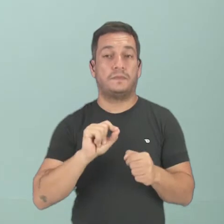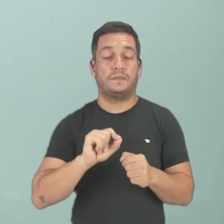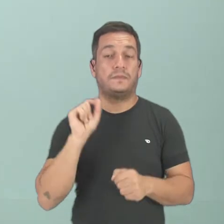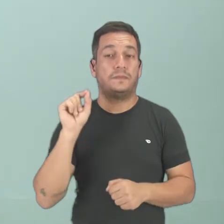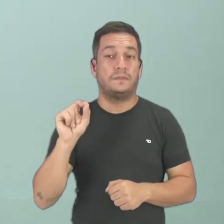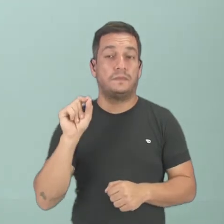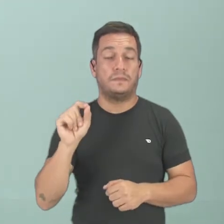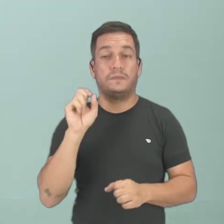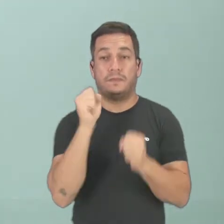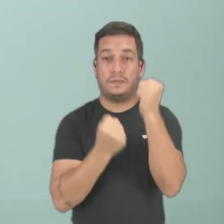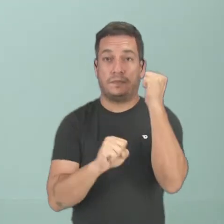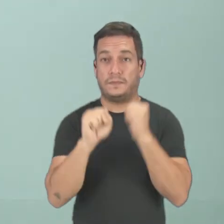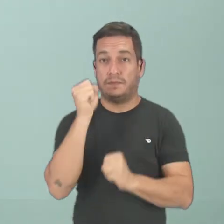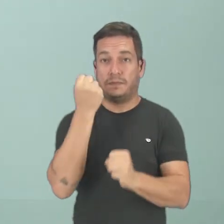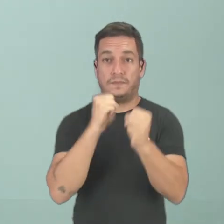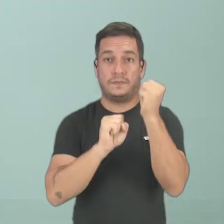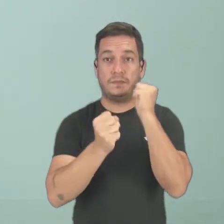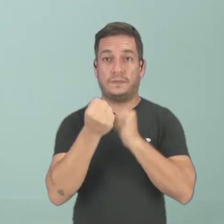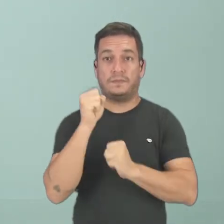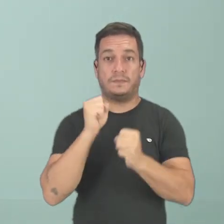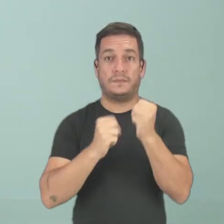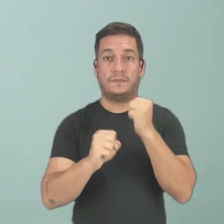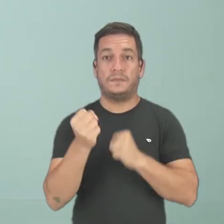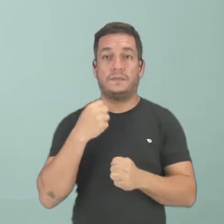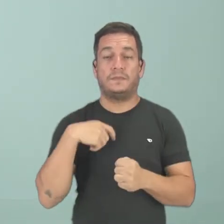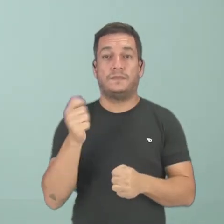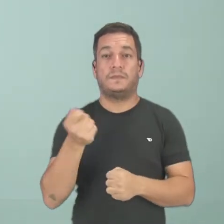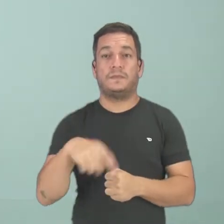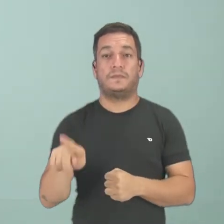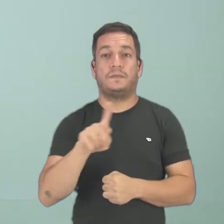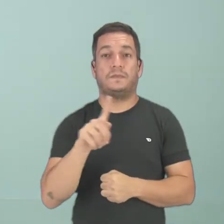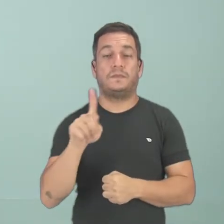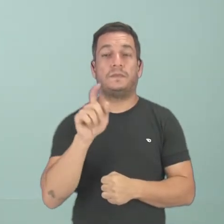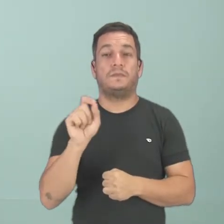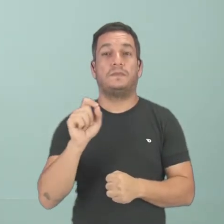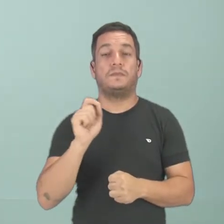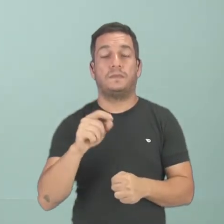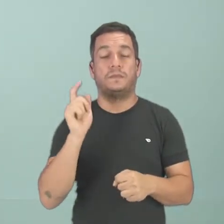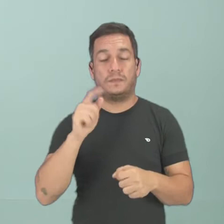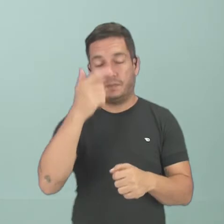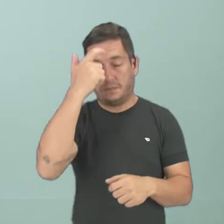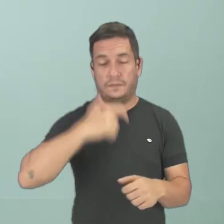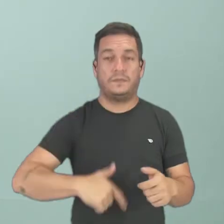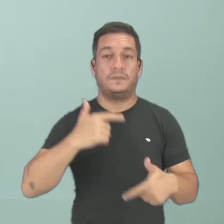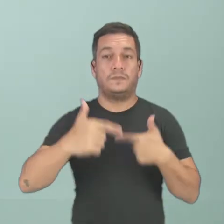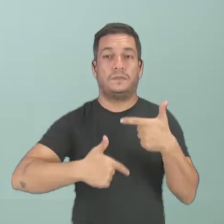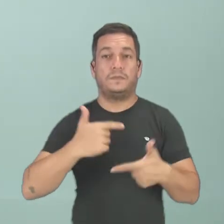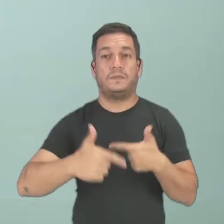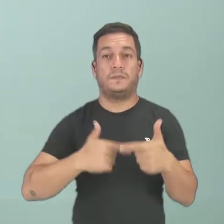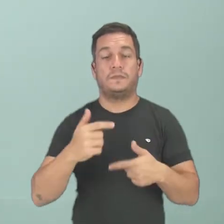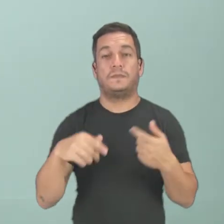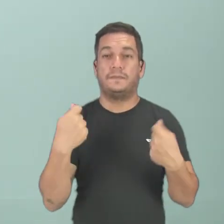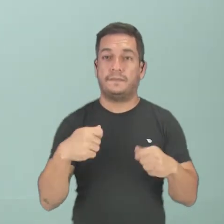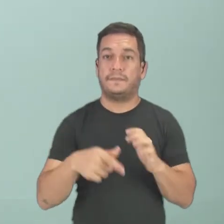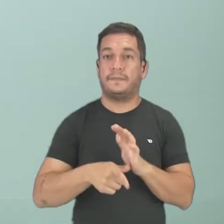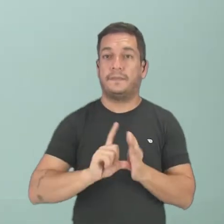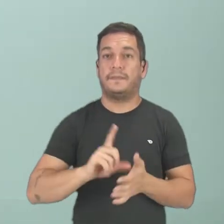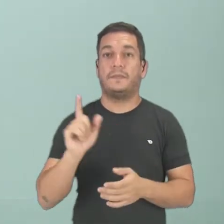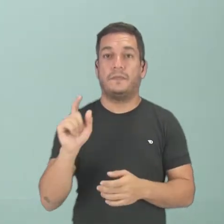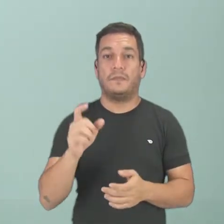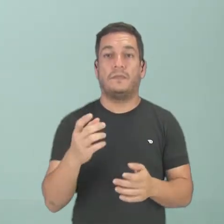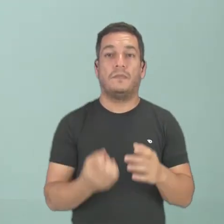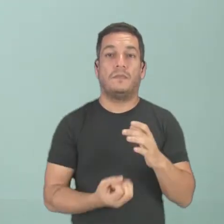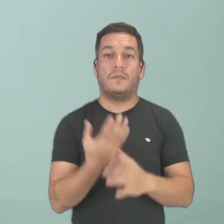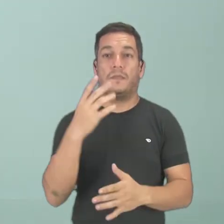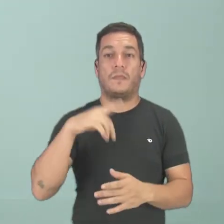essas indústrias não necessitassem de tanta mão de obra como necessitava antes. Então, por isso, mesmo com a instalação